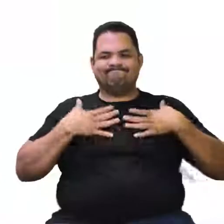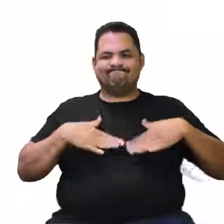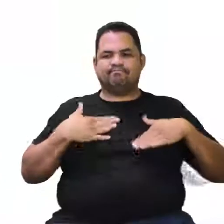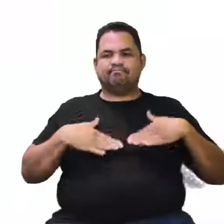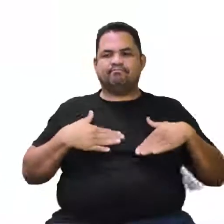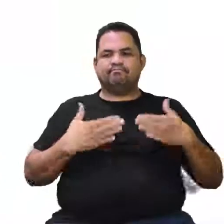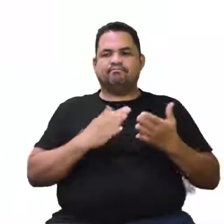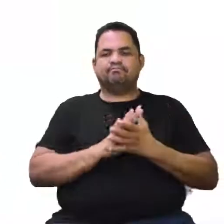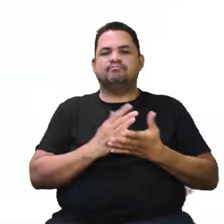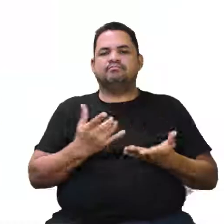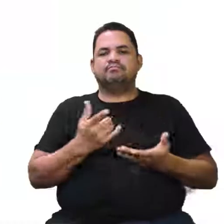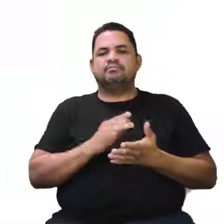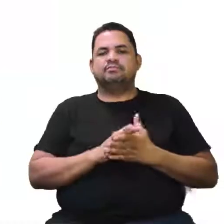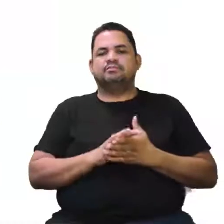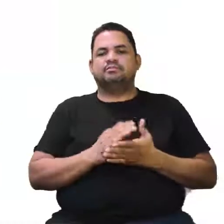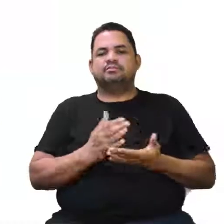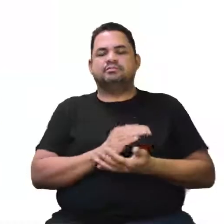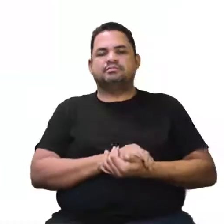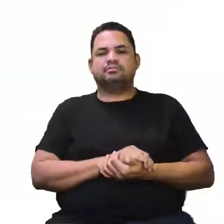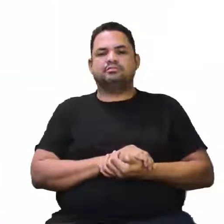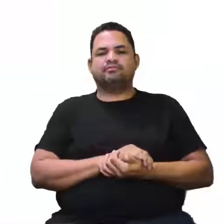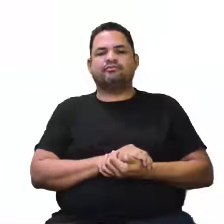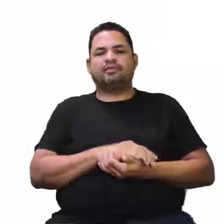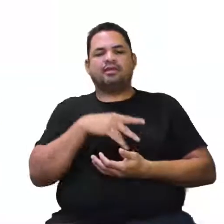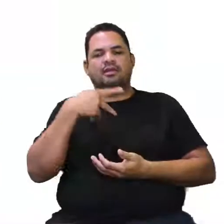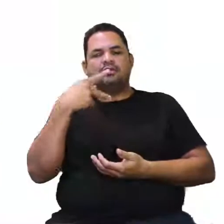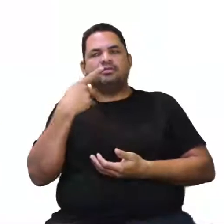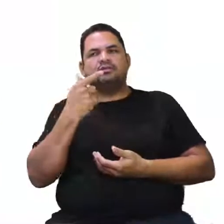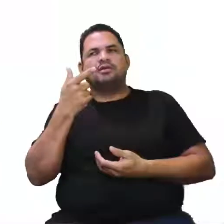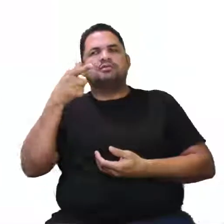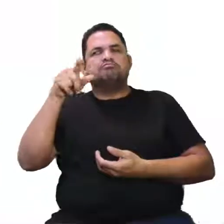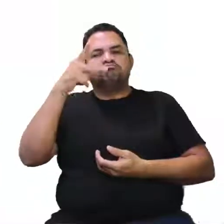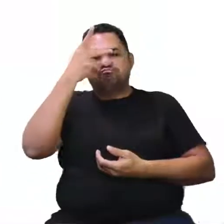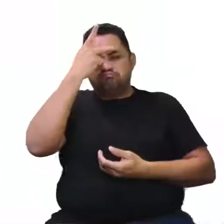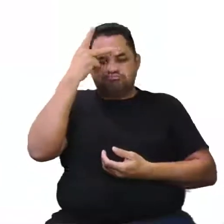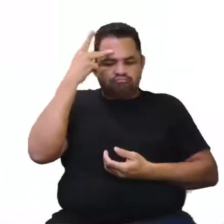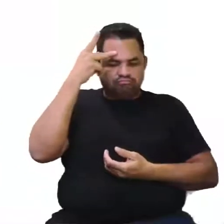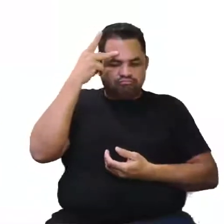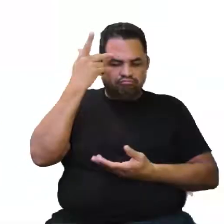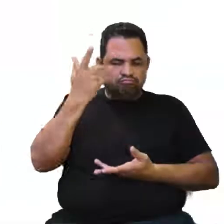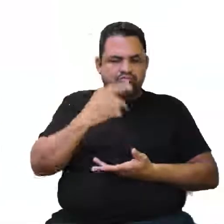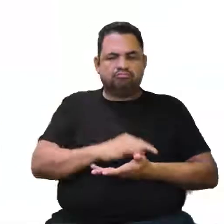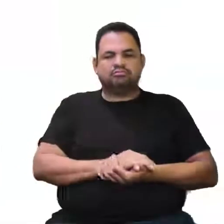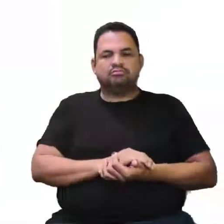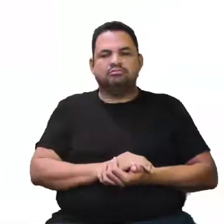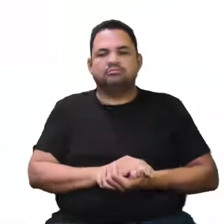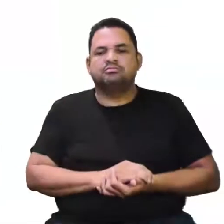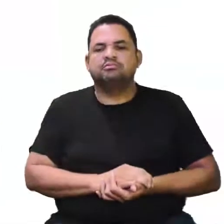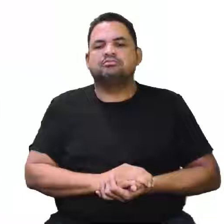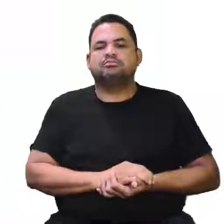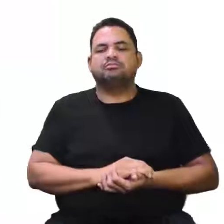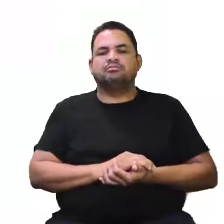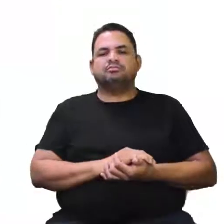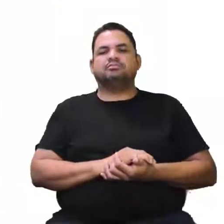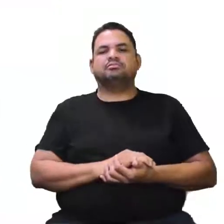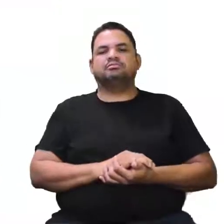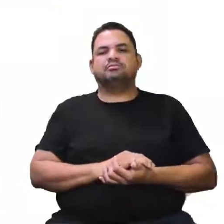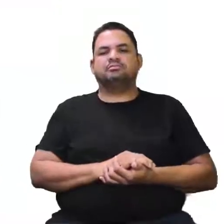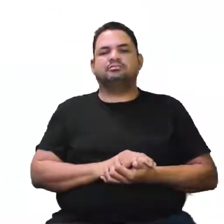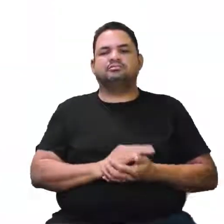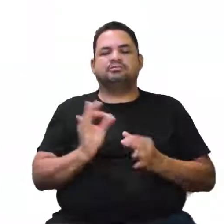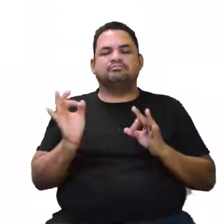não lhe prejudica? Isso não lhe incomoda? A fala de outro não lhe causa estranhamento?